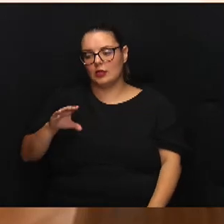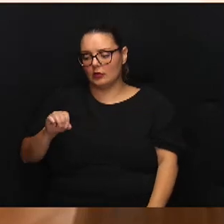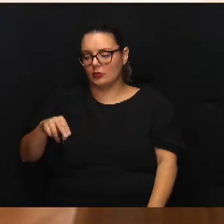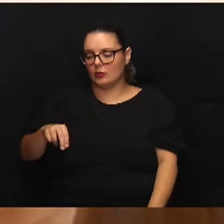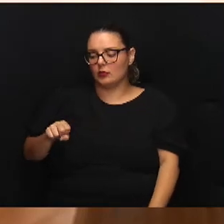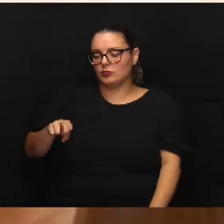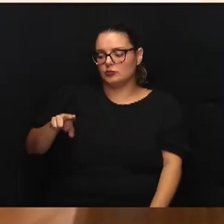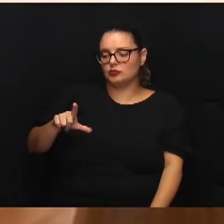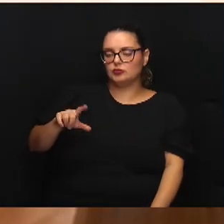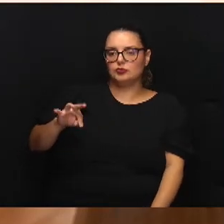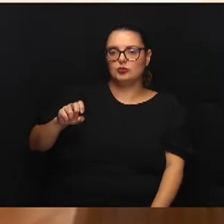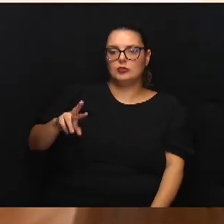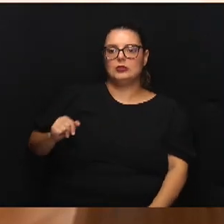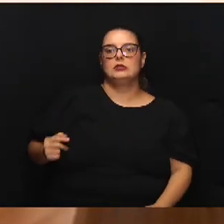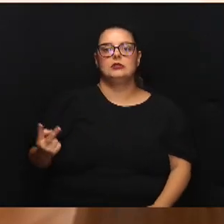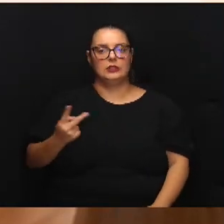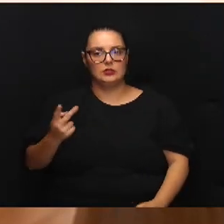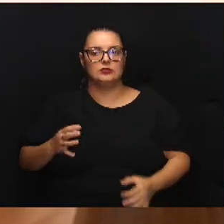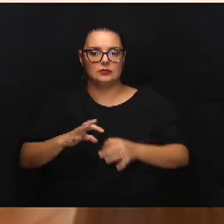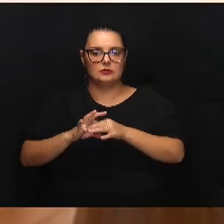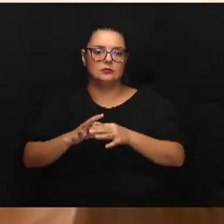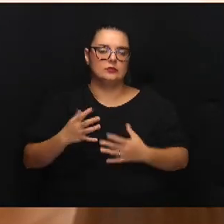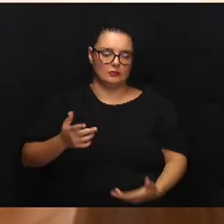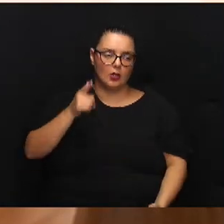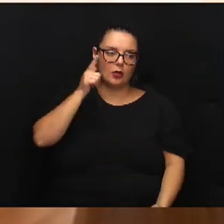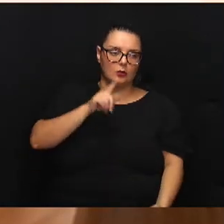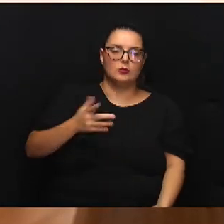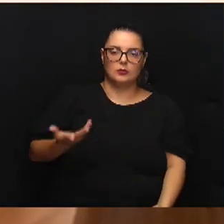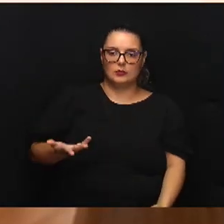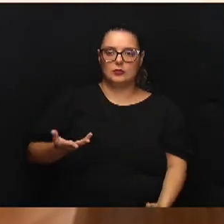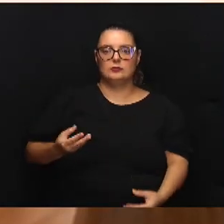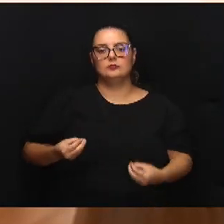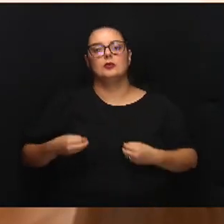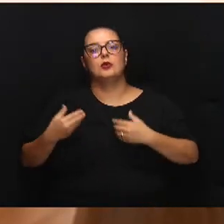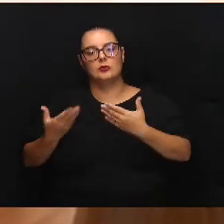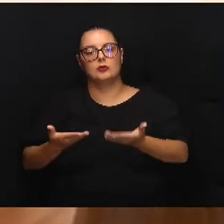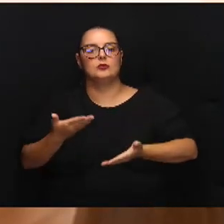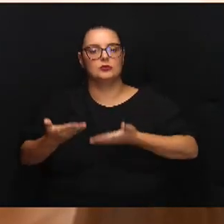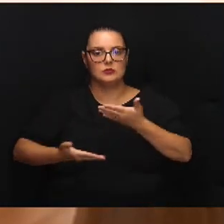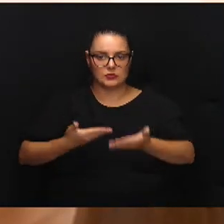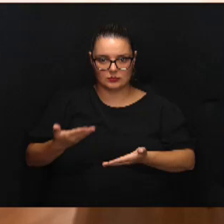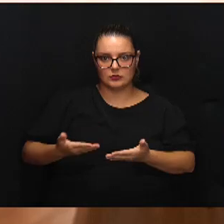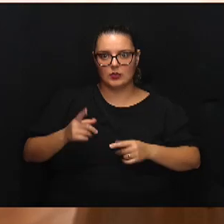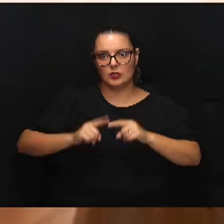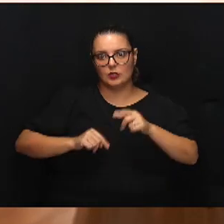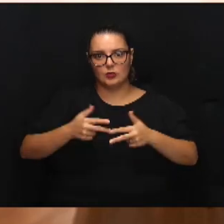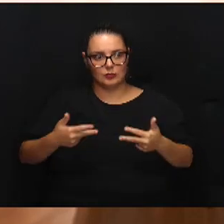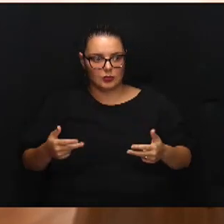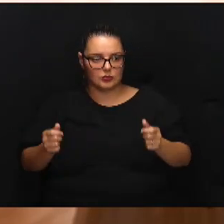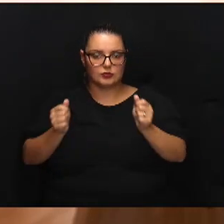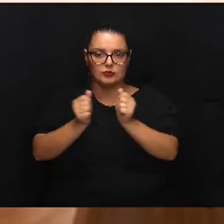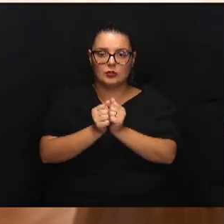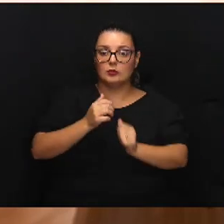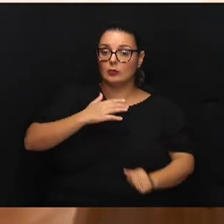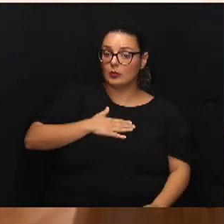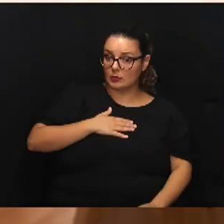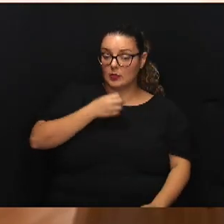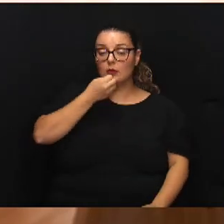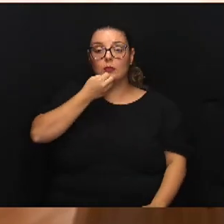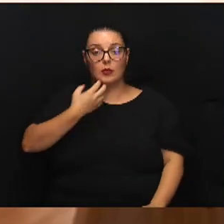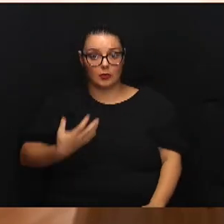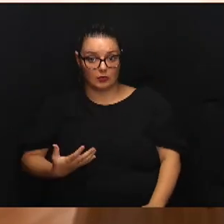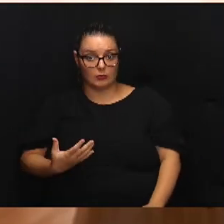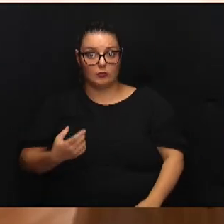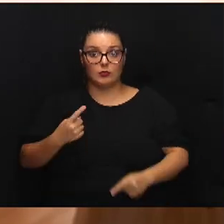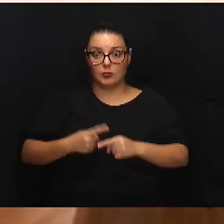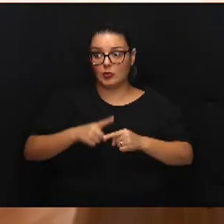as duas coisas. Eu acho que essa união, para mim, é perfeita. Eu consigo entregar o serviço e o produto junto, né? Então, tanto para mim é muito bom, porque